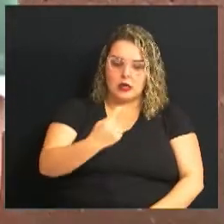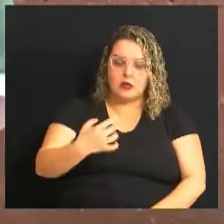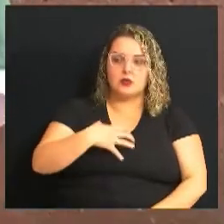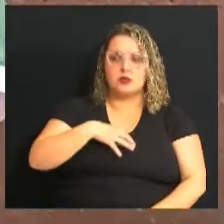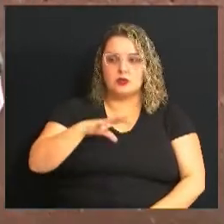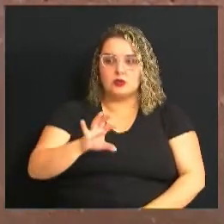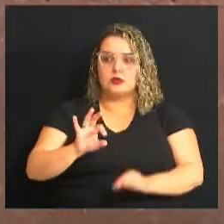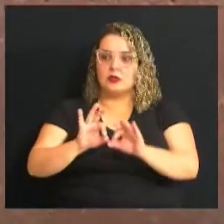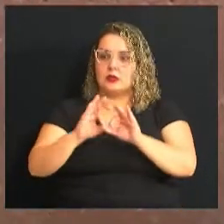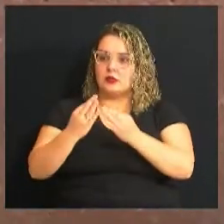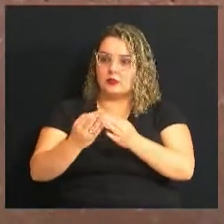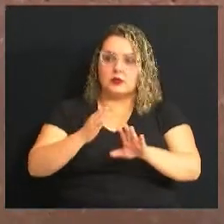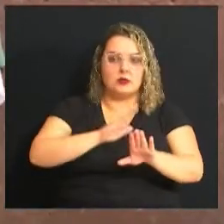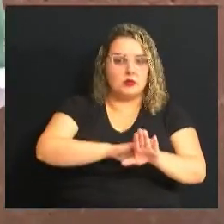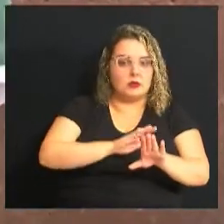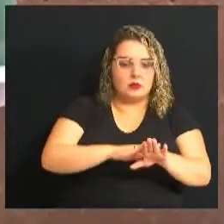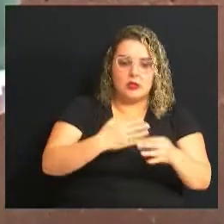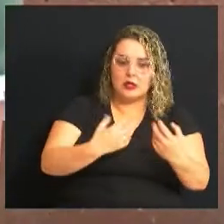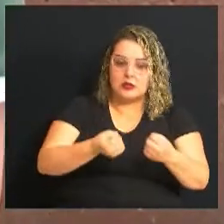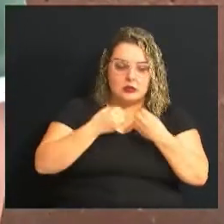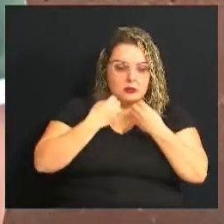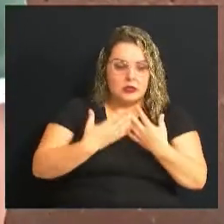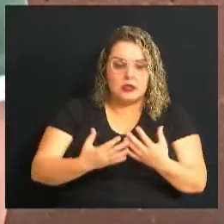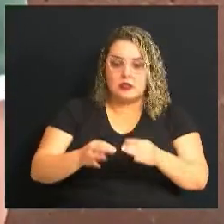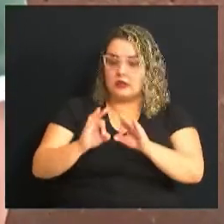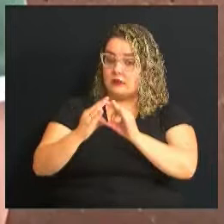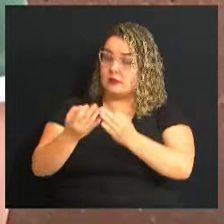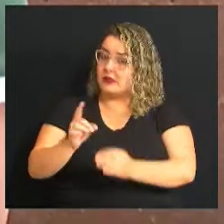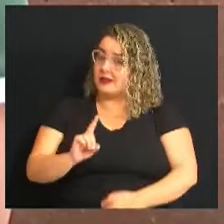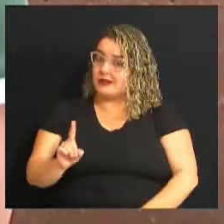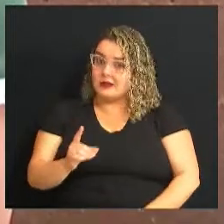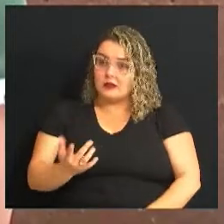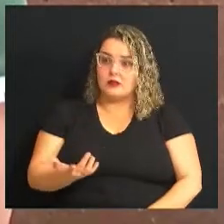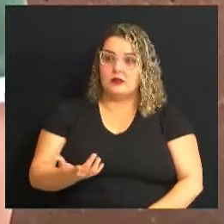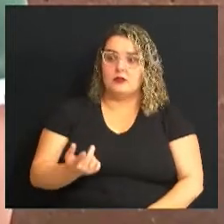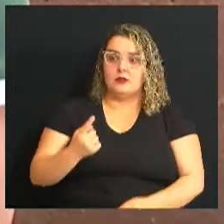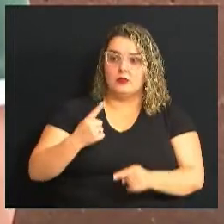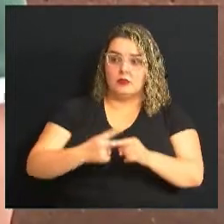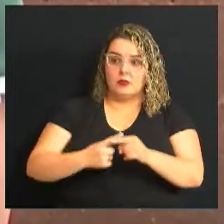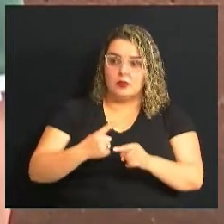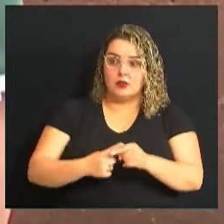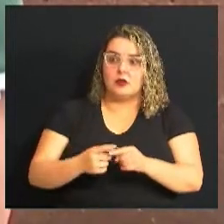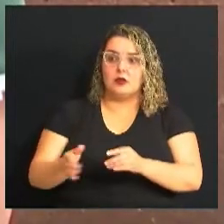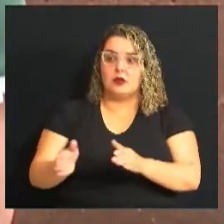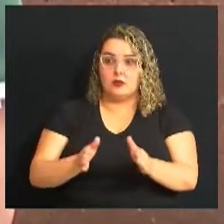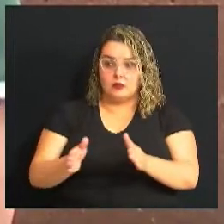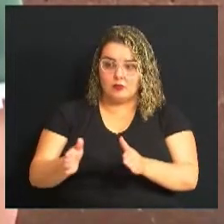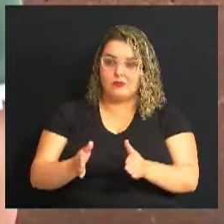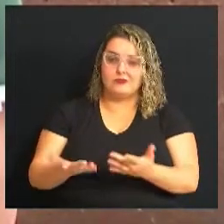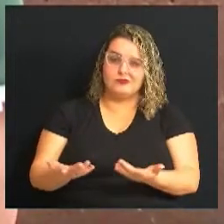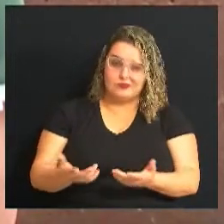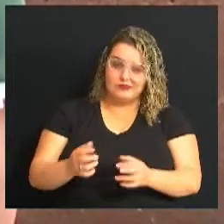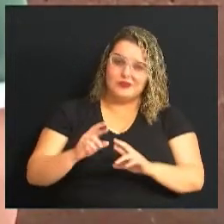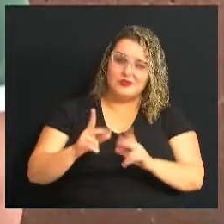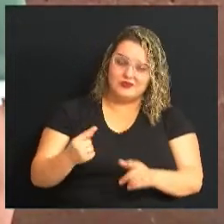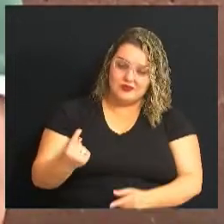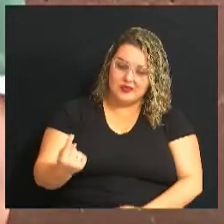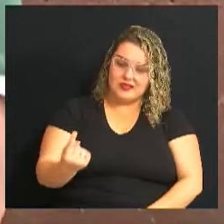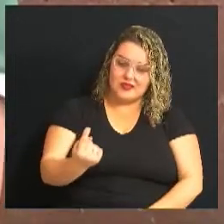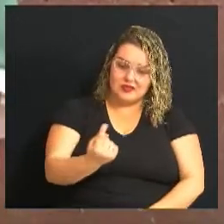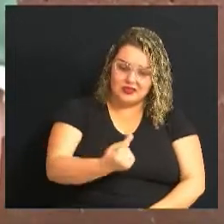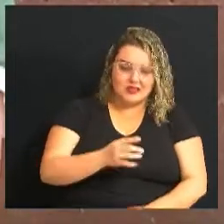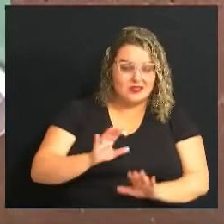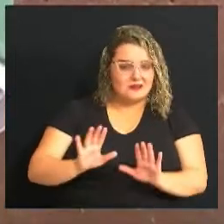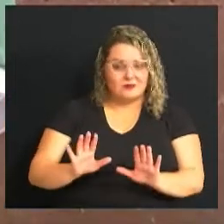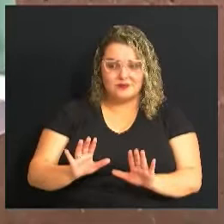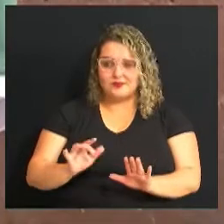age de uma forma, recebe bem. Tem família que não. Porque é um momento ímpar, né, de cada um. Você não